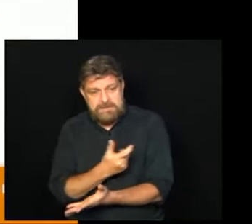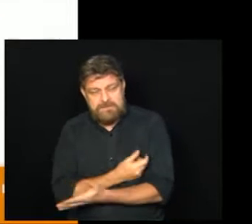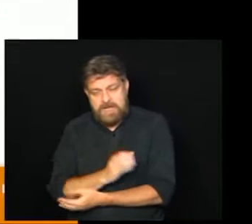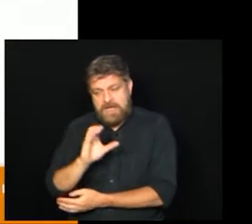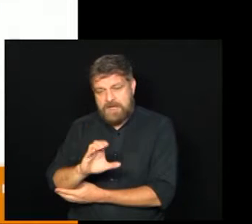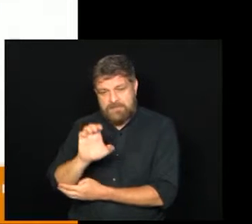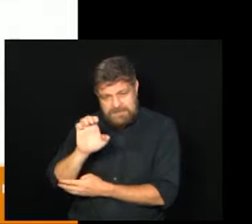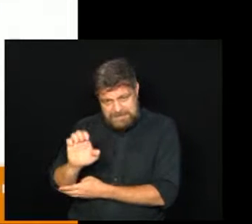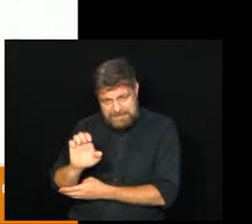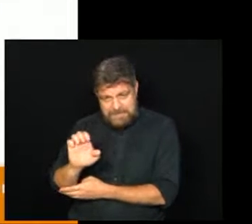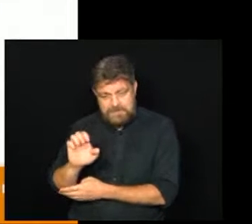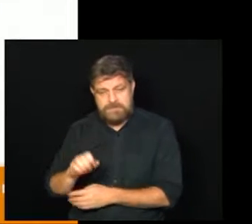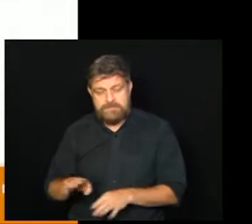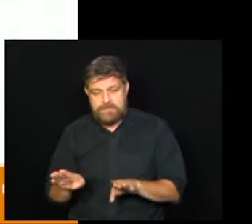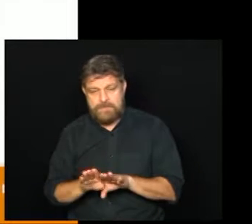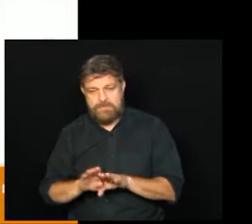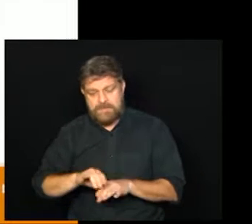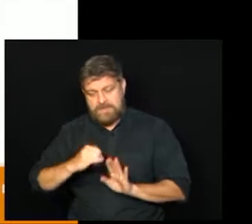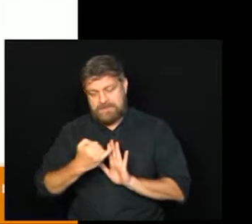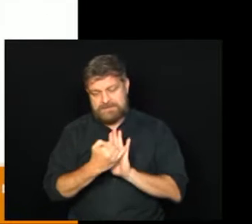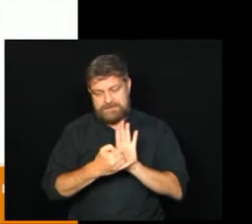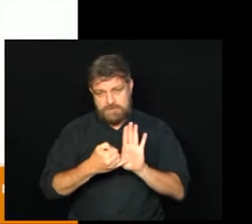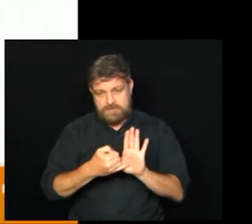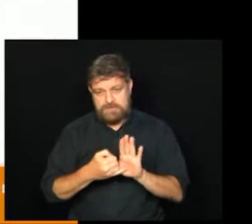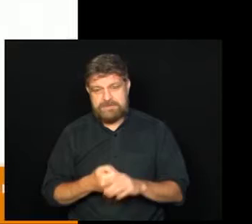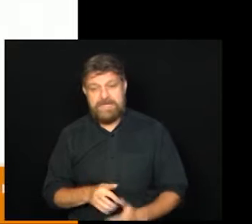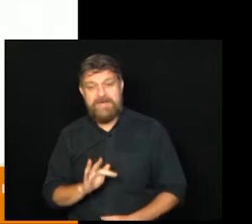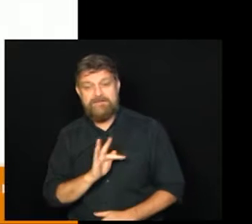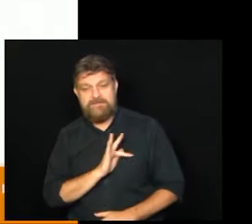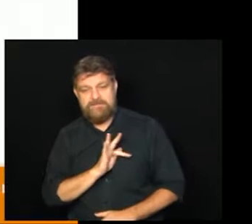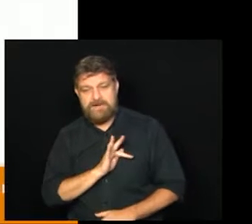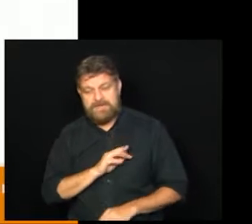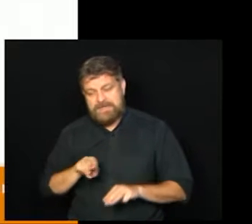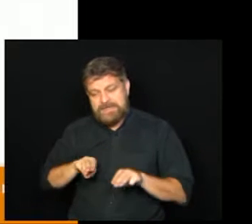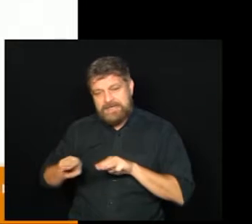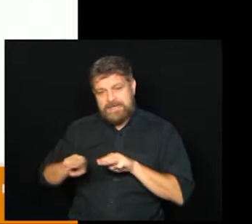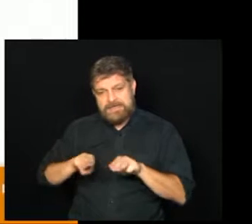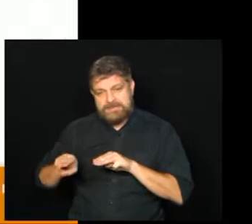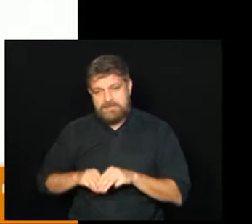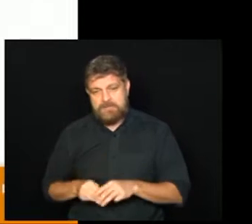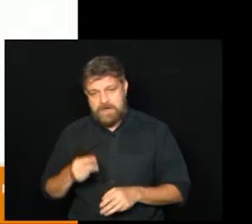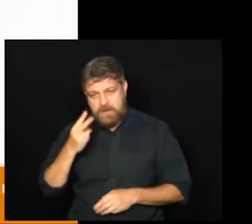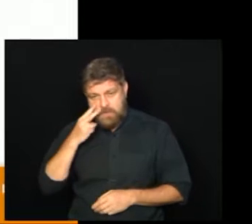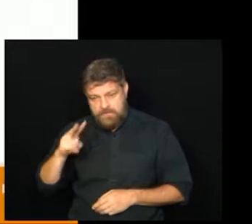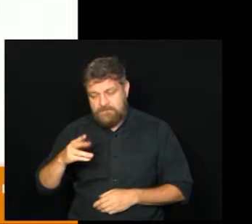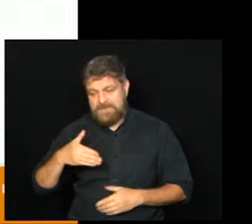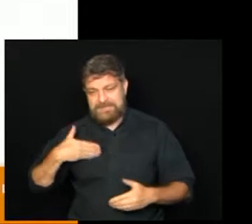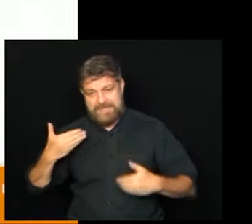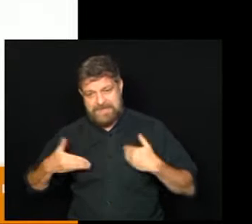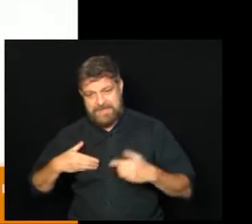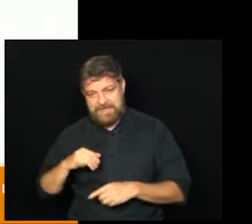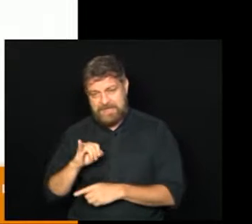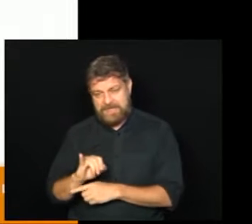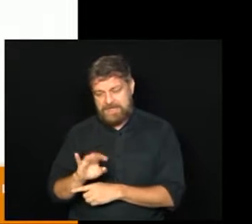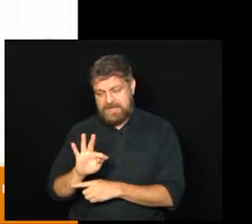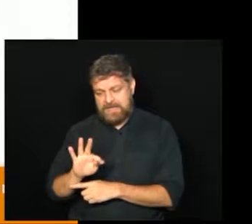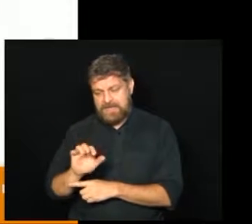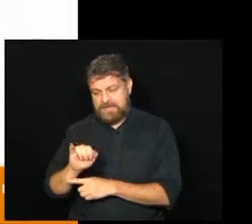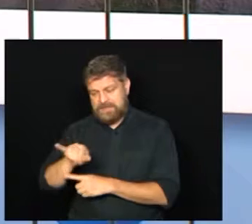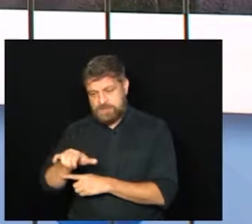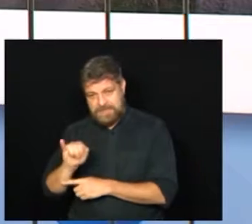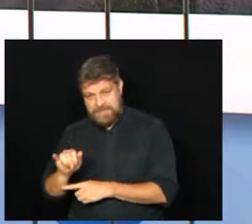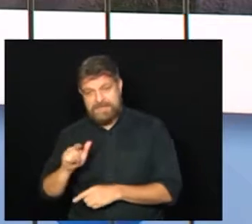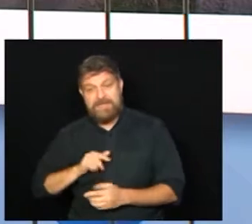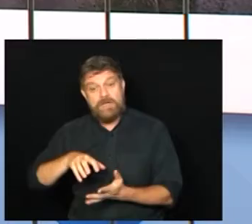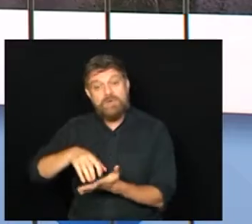lá no Tancredão, São José, Jardim Fernanda, São Marcos, Vista Alegre, Parque Itajaí. Temos ainda lá o